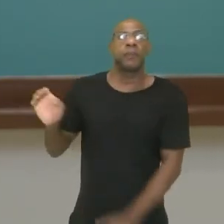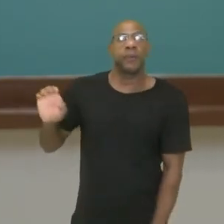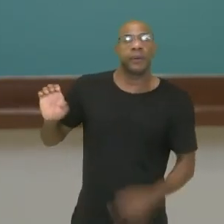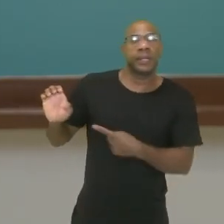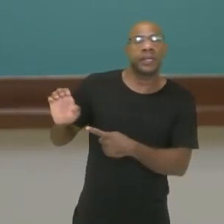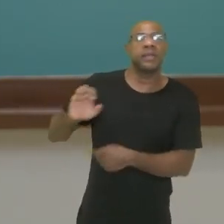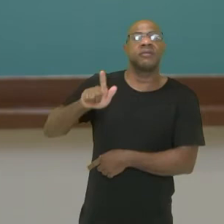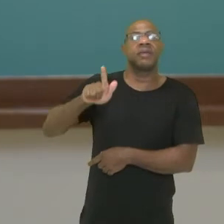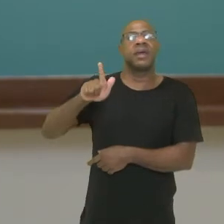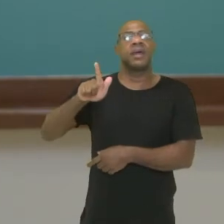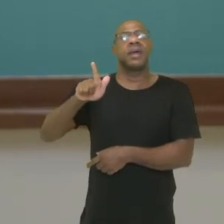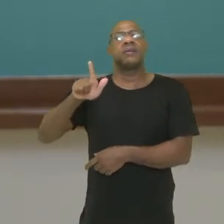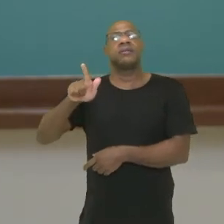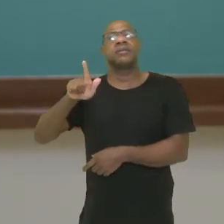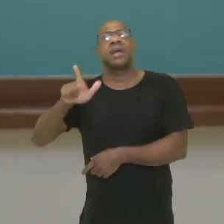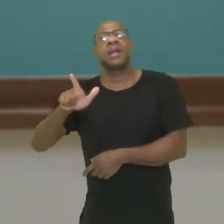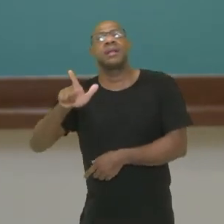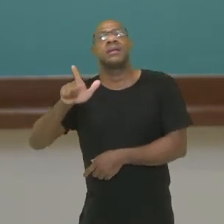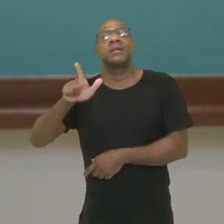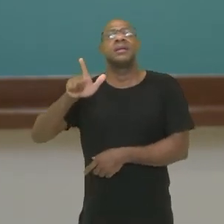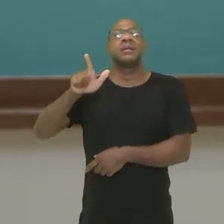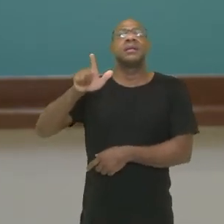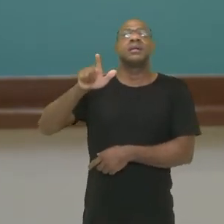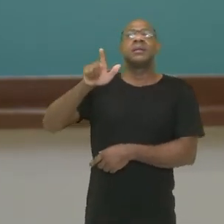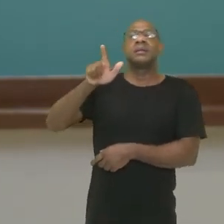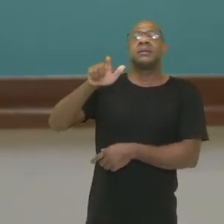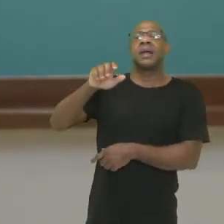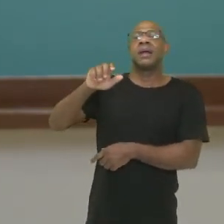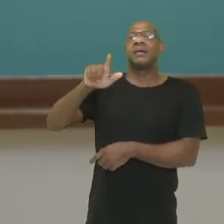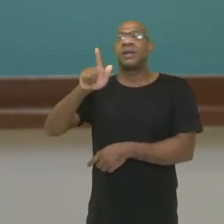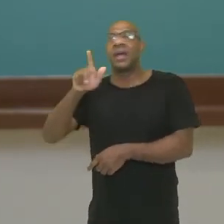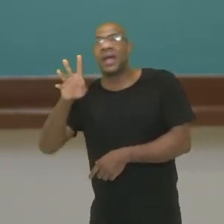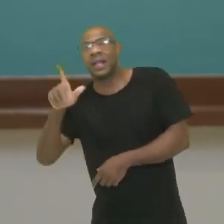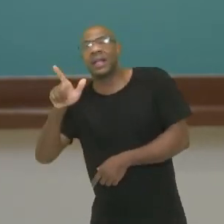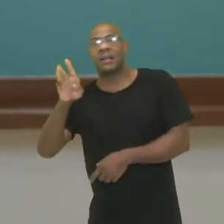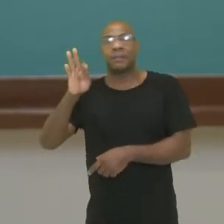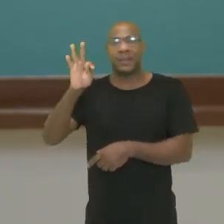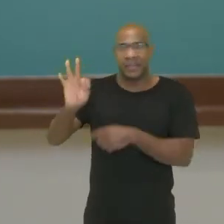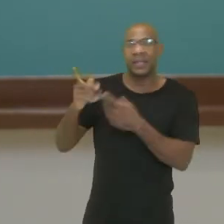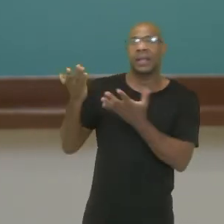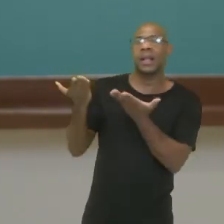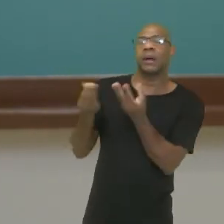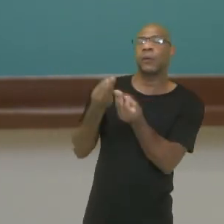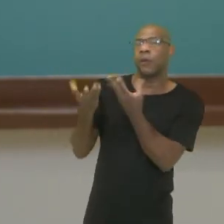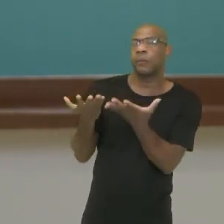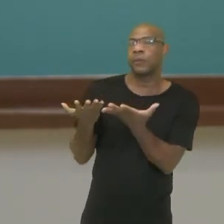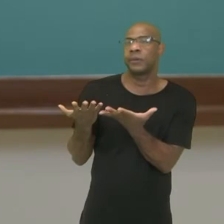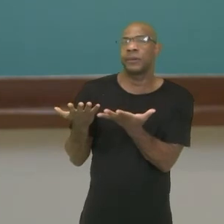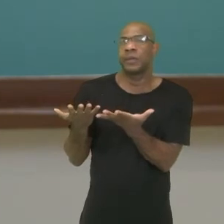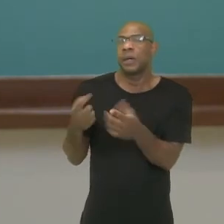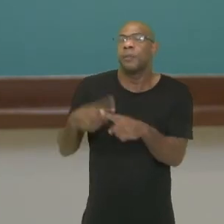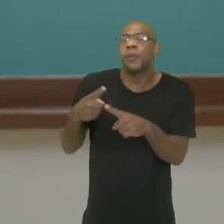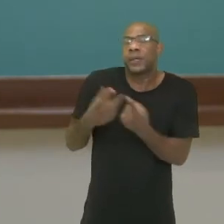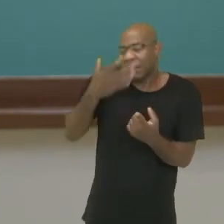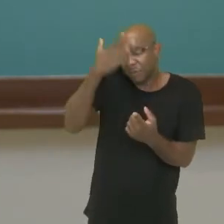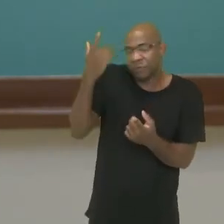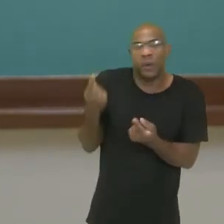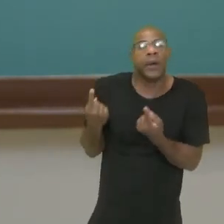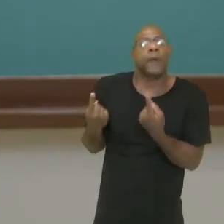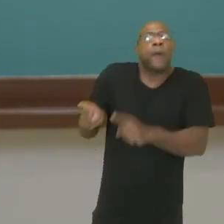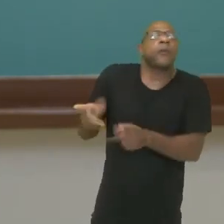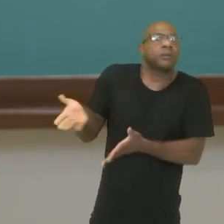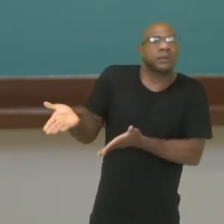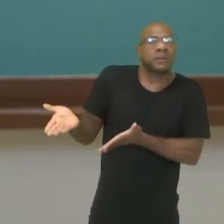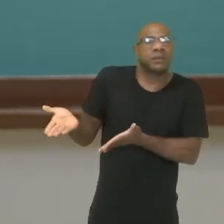causa aquela violência? Se muitas vezes não houve nenhum outro tipo de violência para se tornar recíproco, né? Por que a